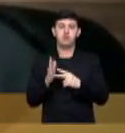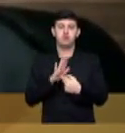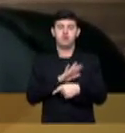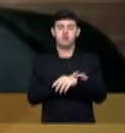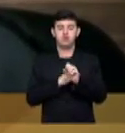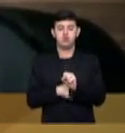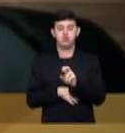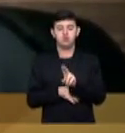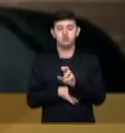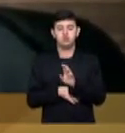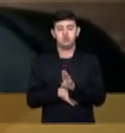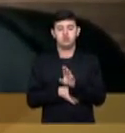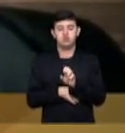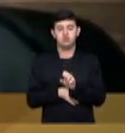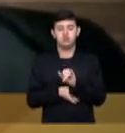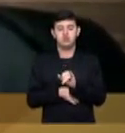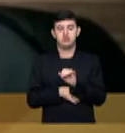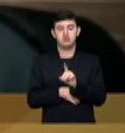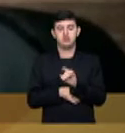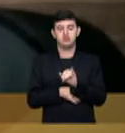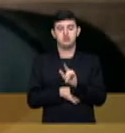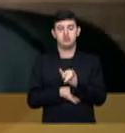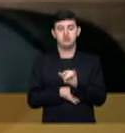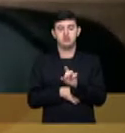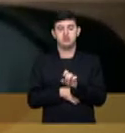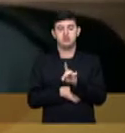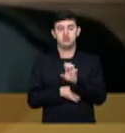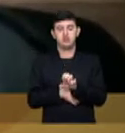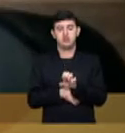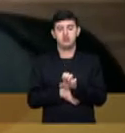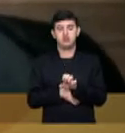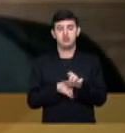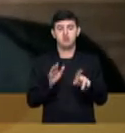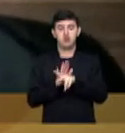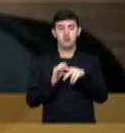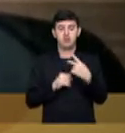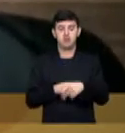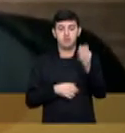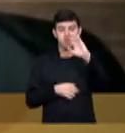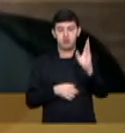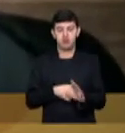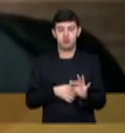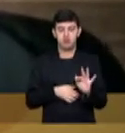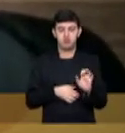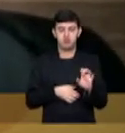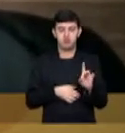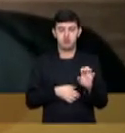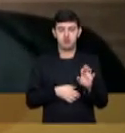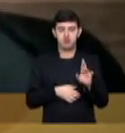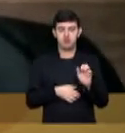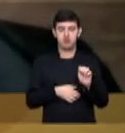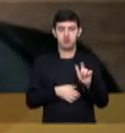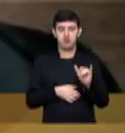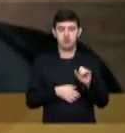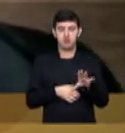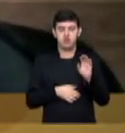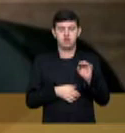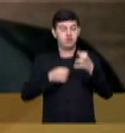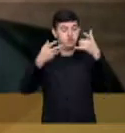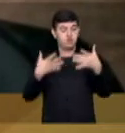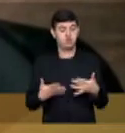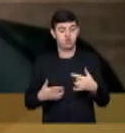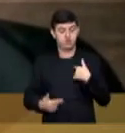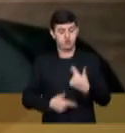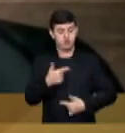do federalismo brasileiro, sustentando, portanto, que no âmbito de suas atribuições,